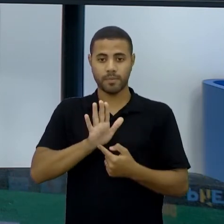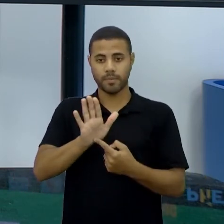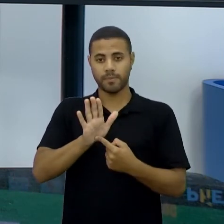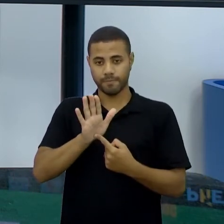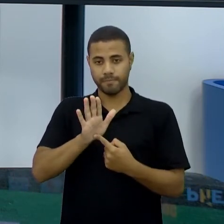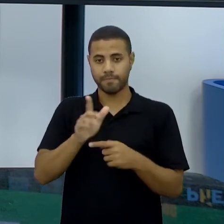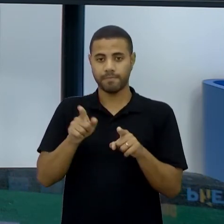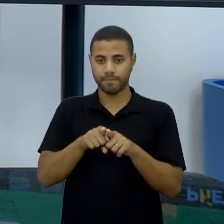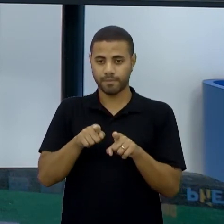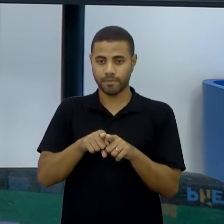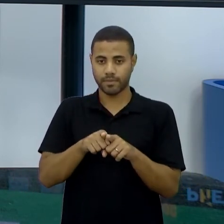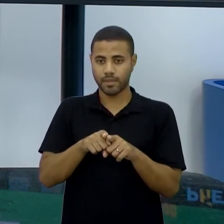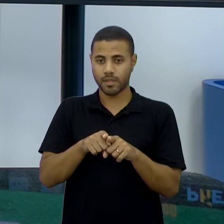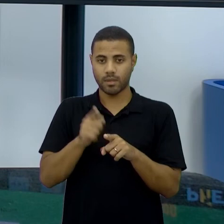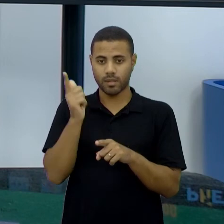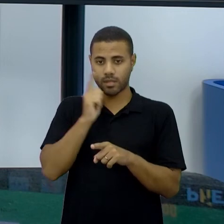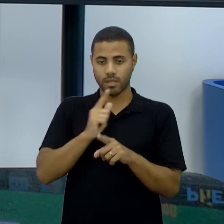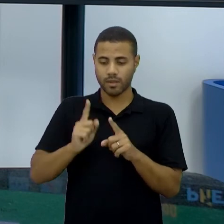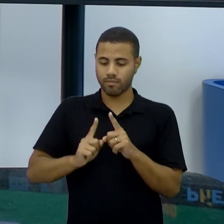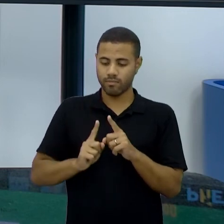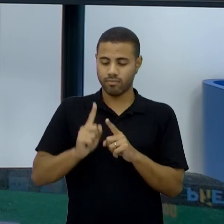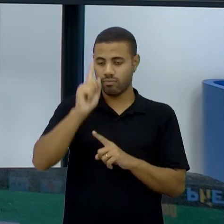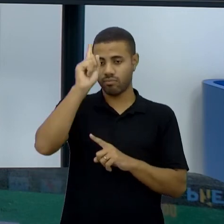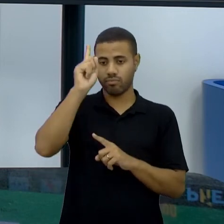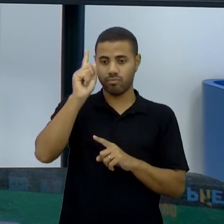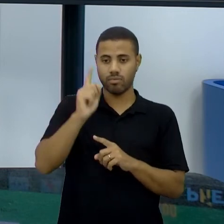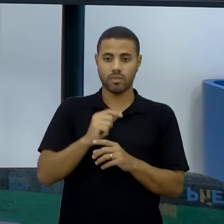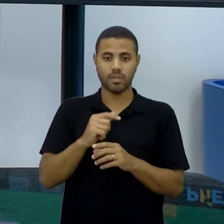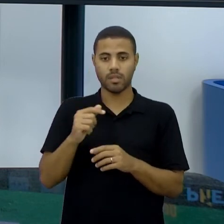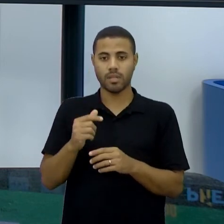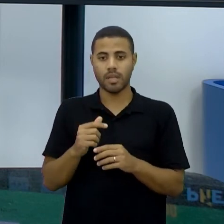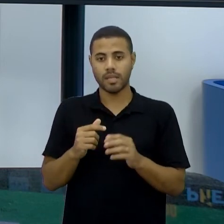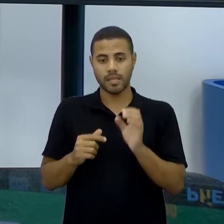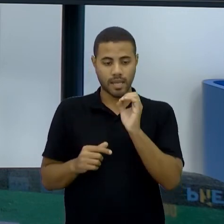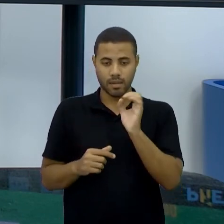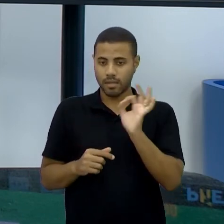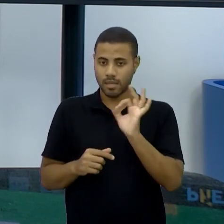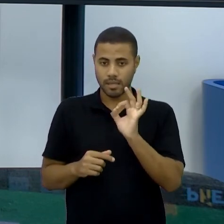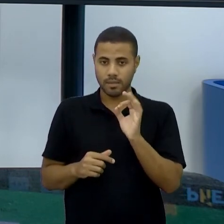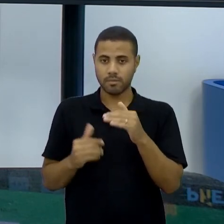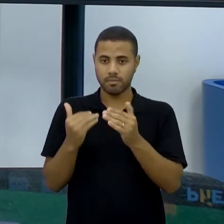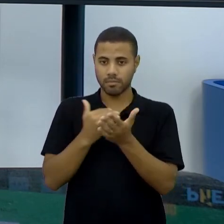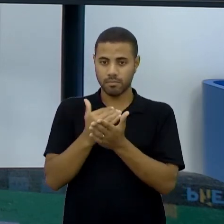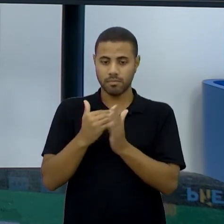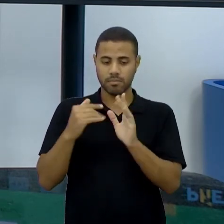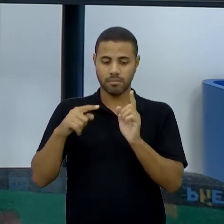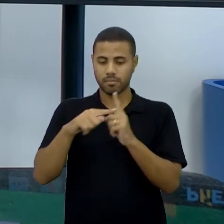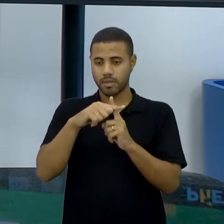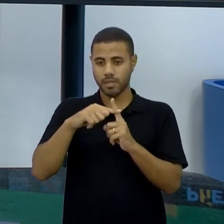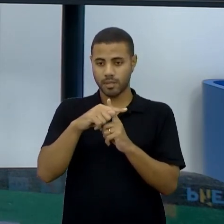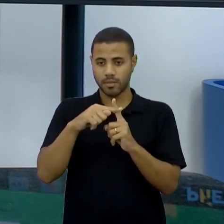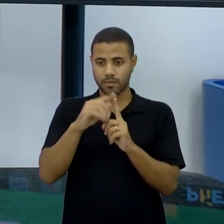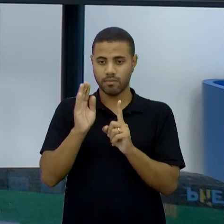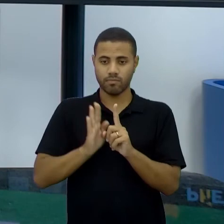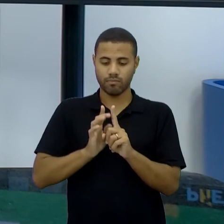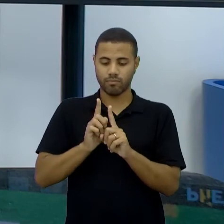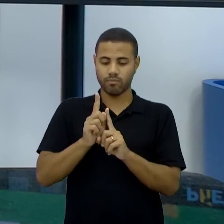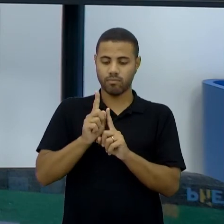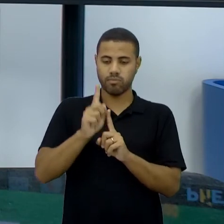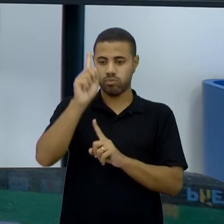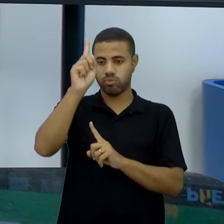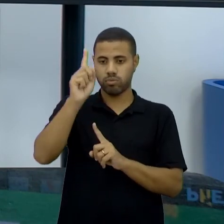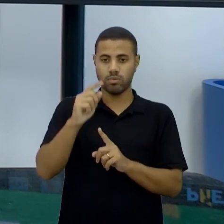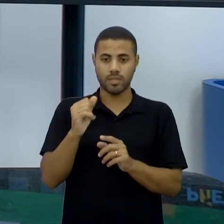é lançamento vertical saindo de uma posição que não é 0. Deixa eu devolver isso aqui para lá. Se você vier